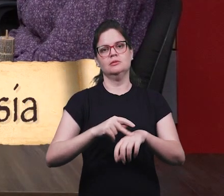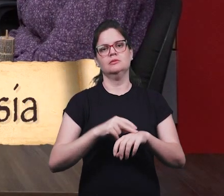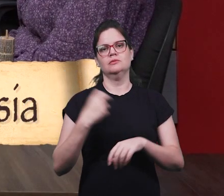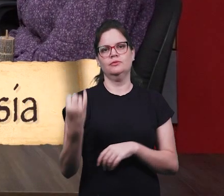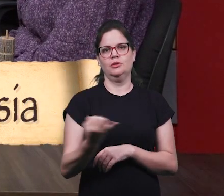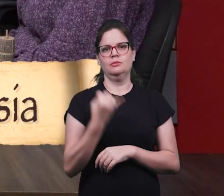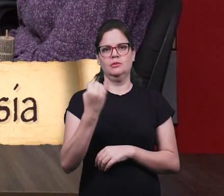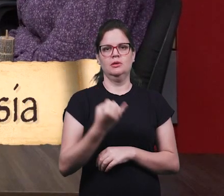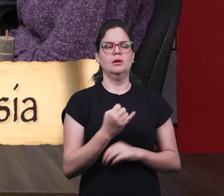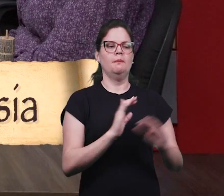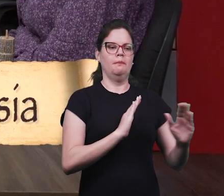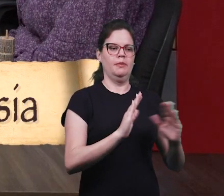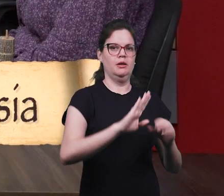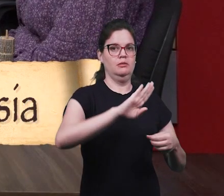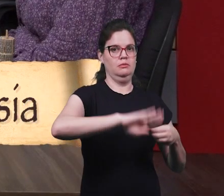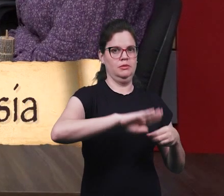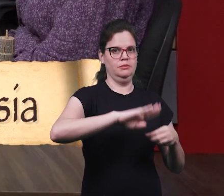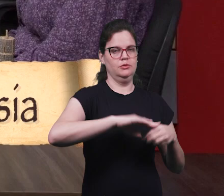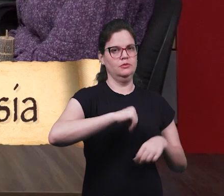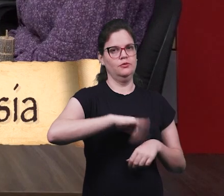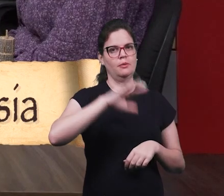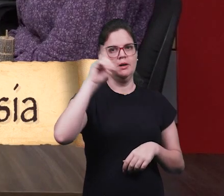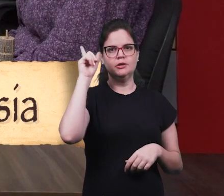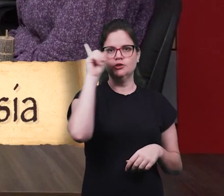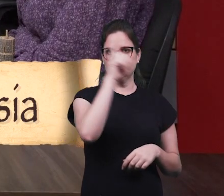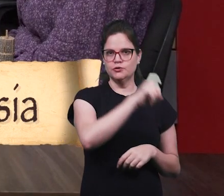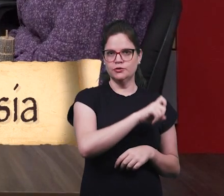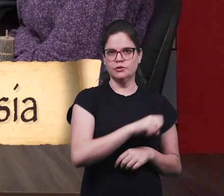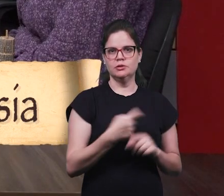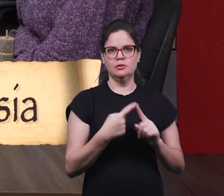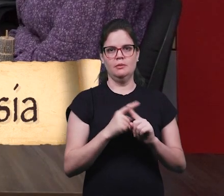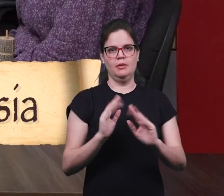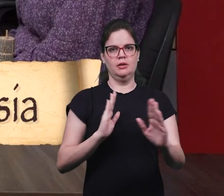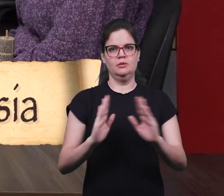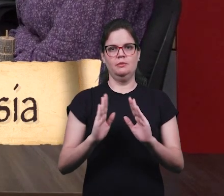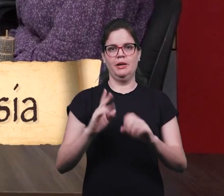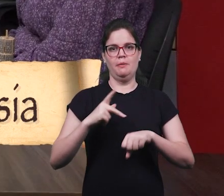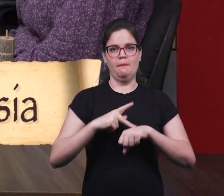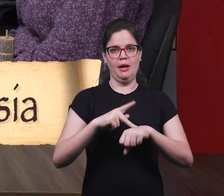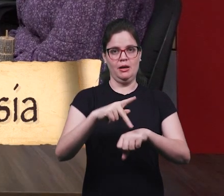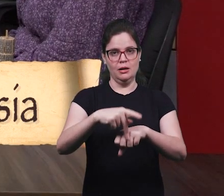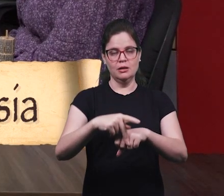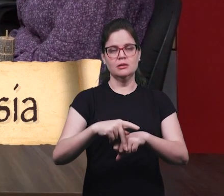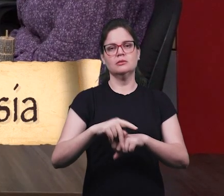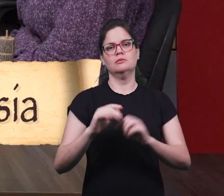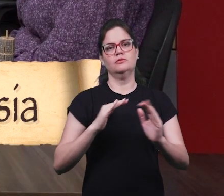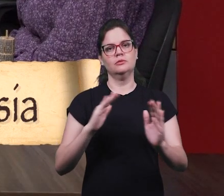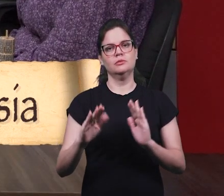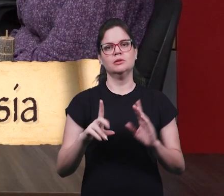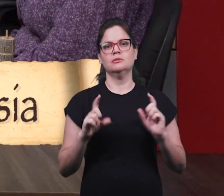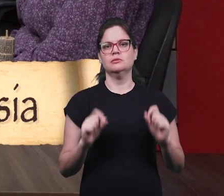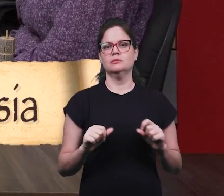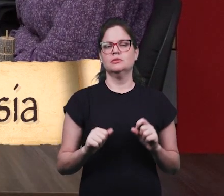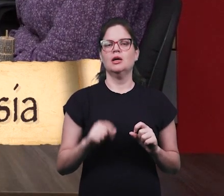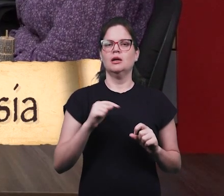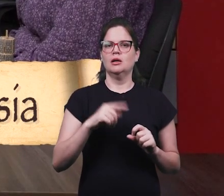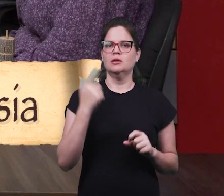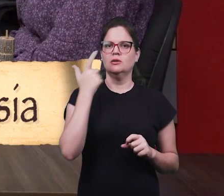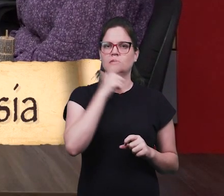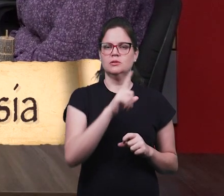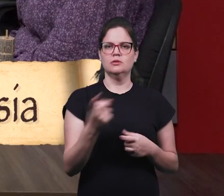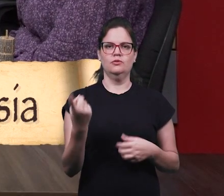O período babilônico foi um período muito difícil, que tomaram tudo, e o período persa foi o período que eles